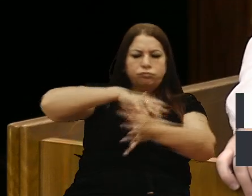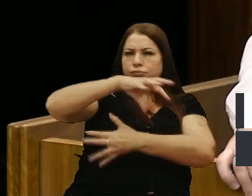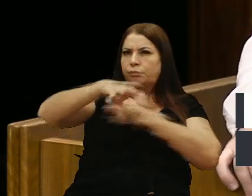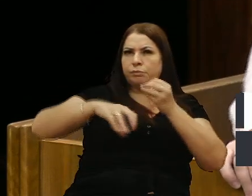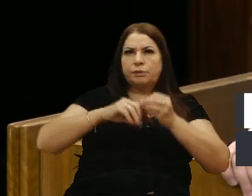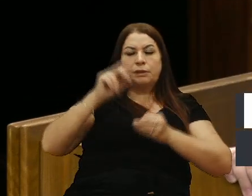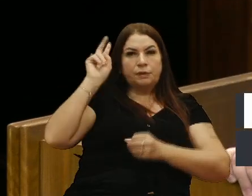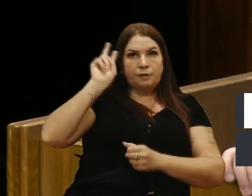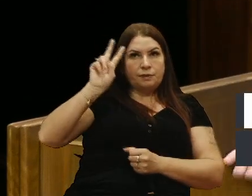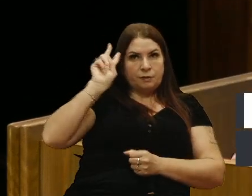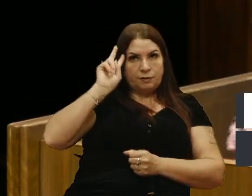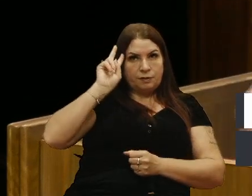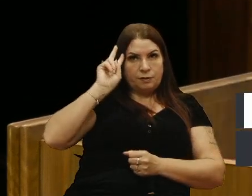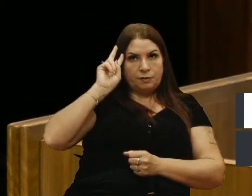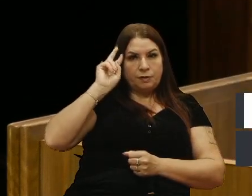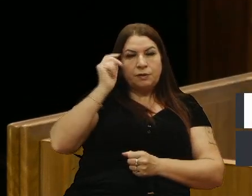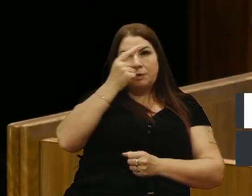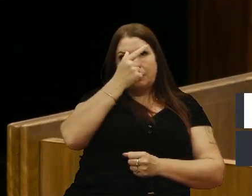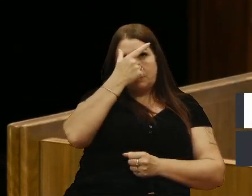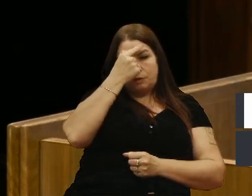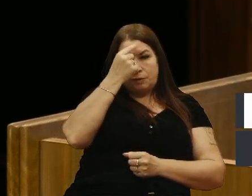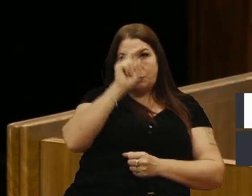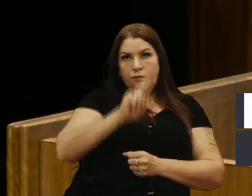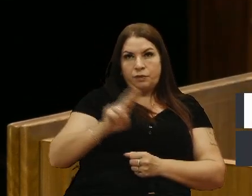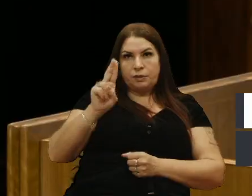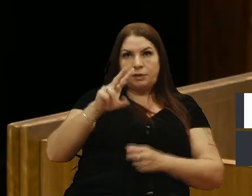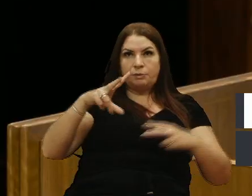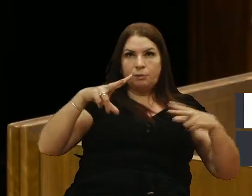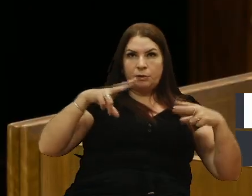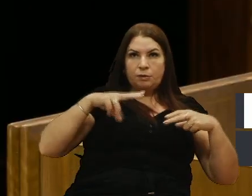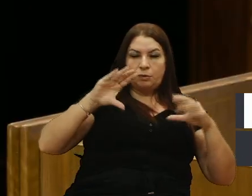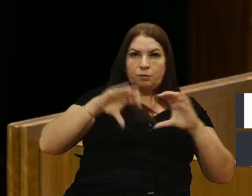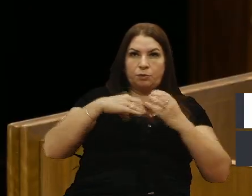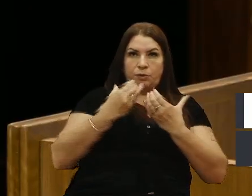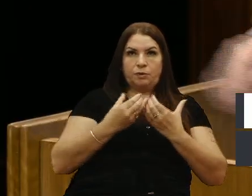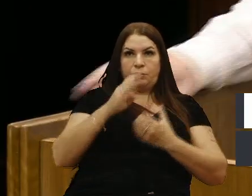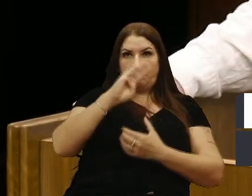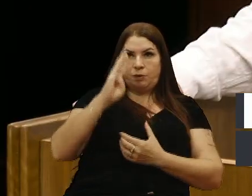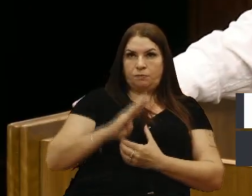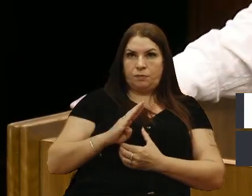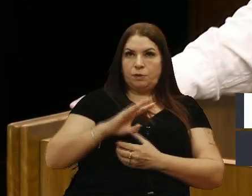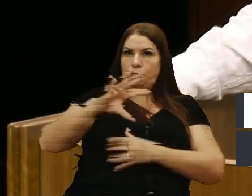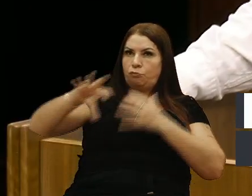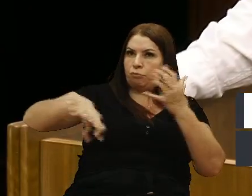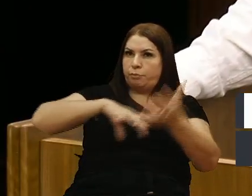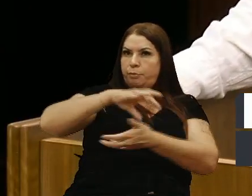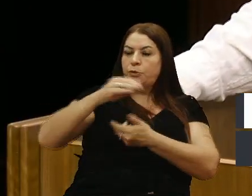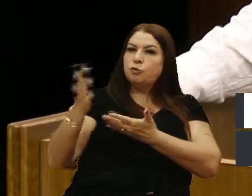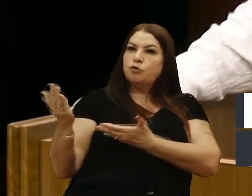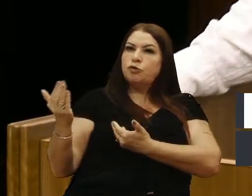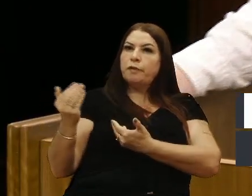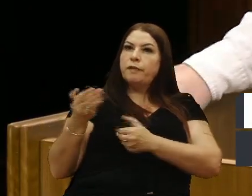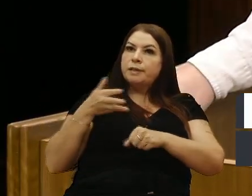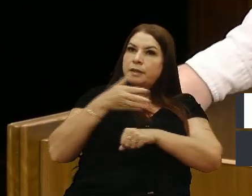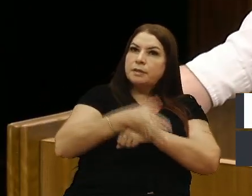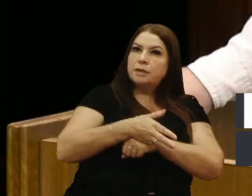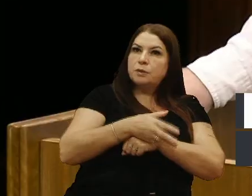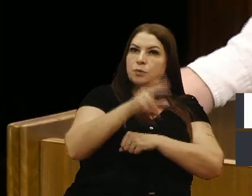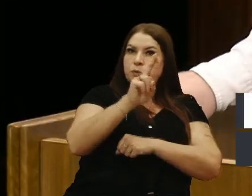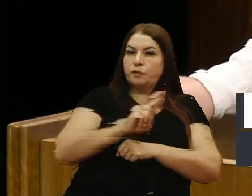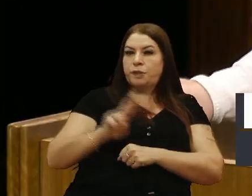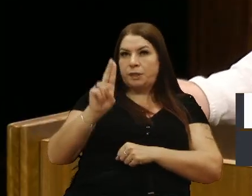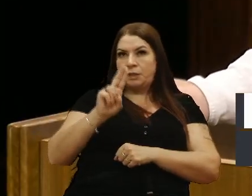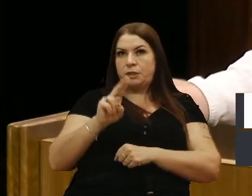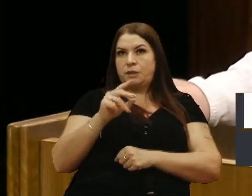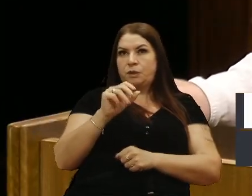da história das universidades privadas e comunitárias do Brasil, com uma revolução de jovens acessando a universidade. A